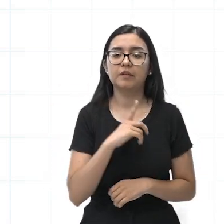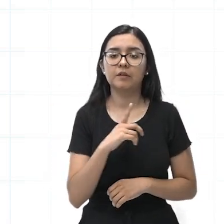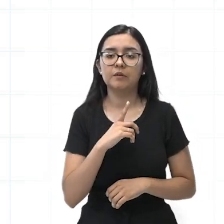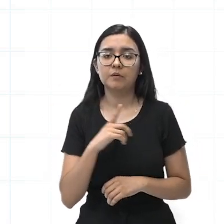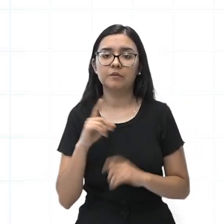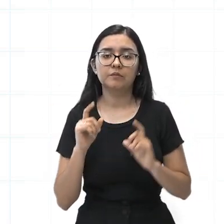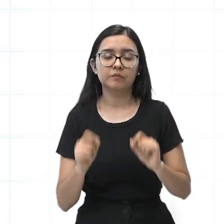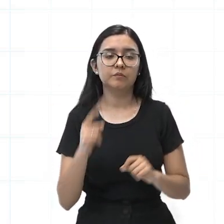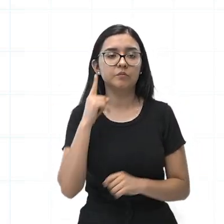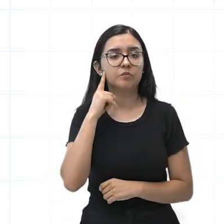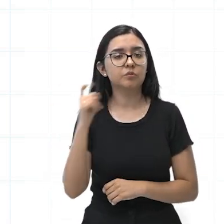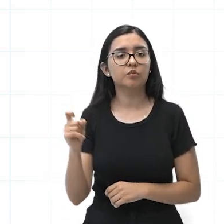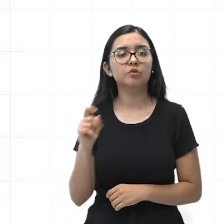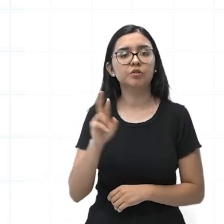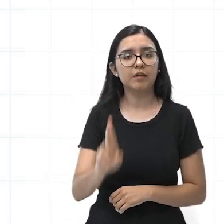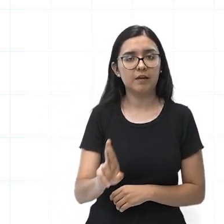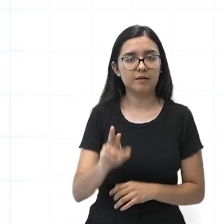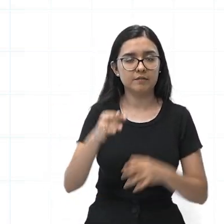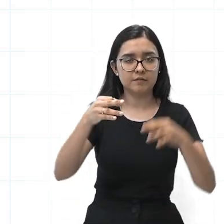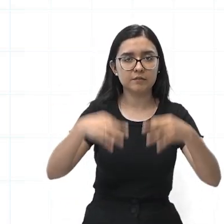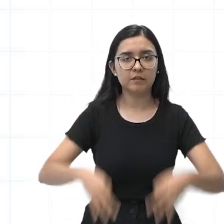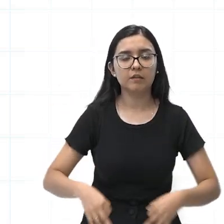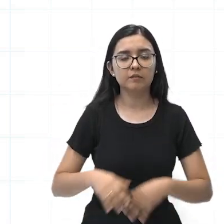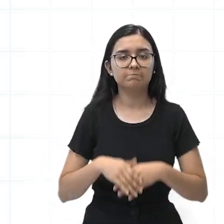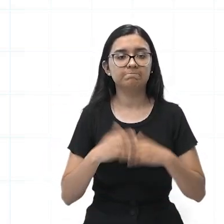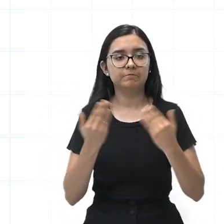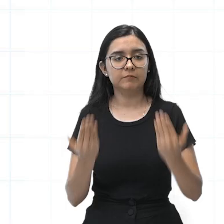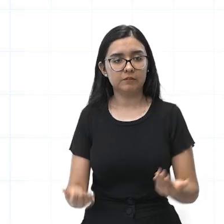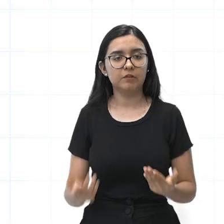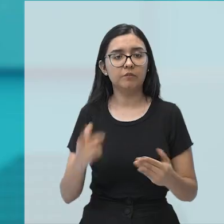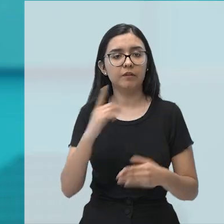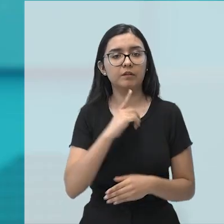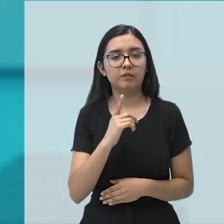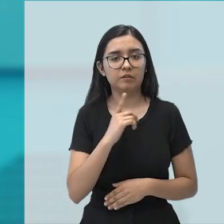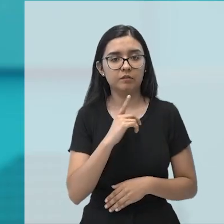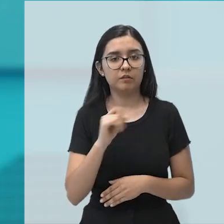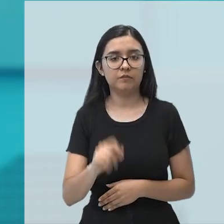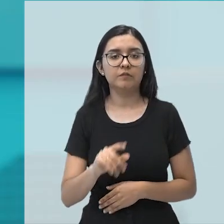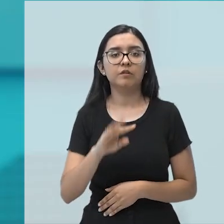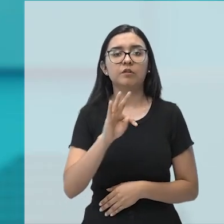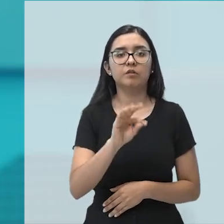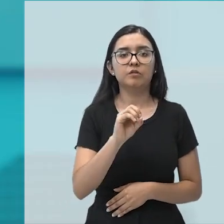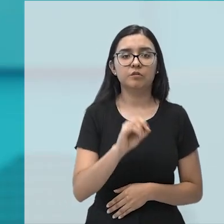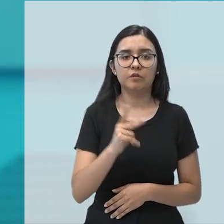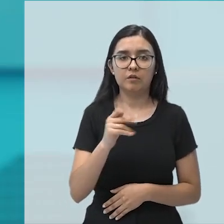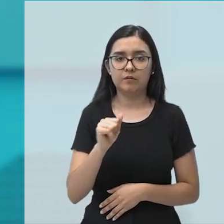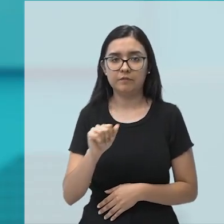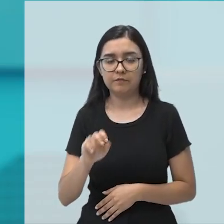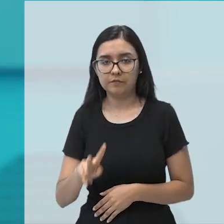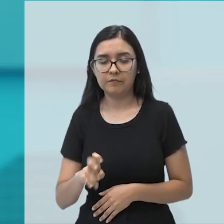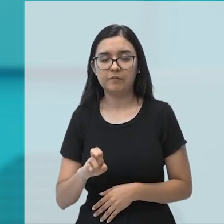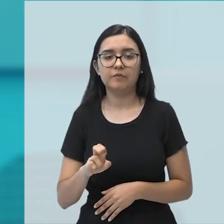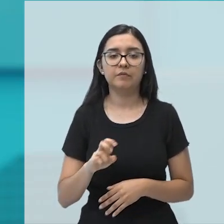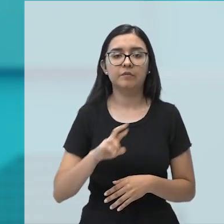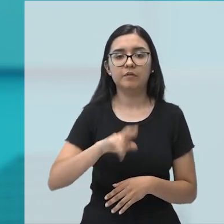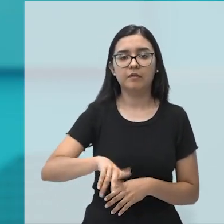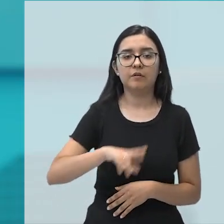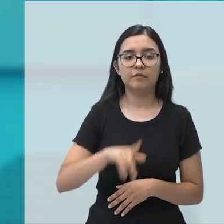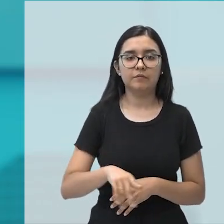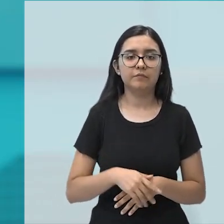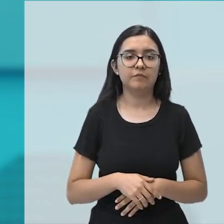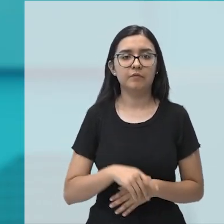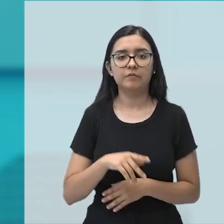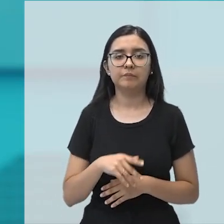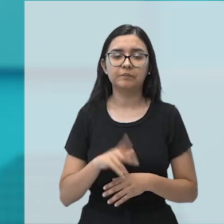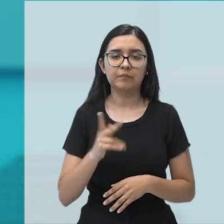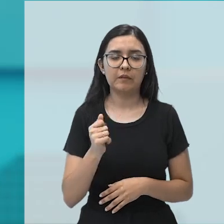ter, então, esse som de R, tá bom? Portanto, eu vou ter to have e não